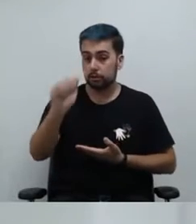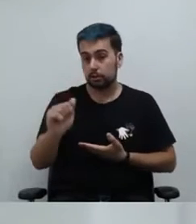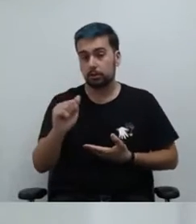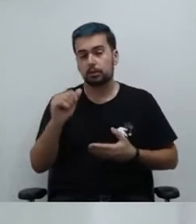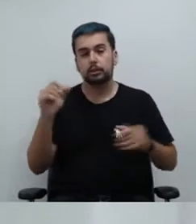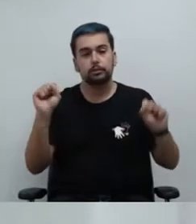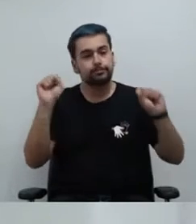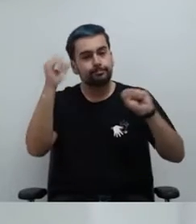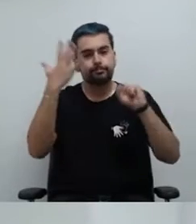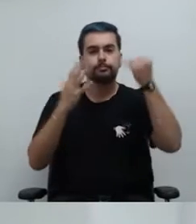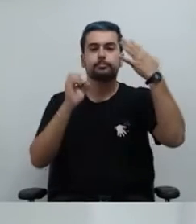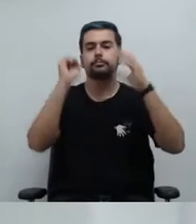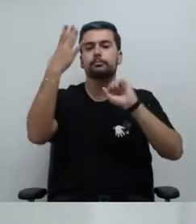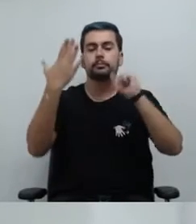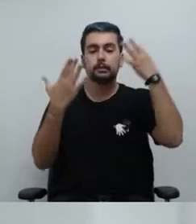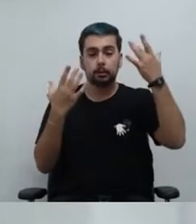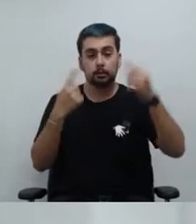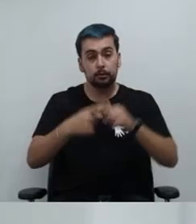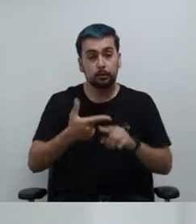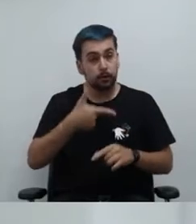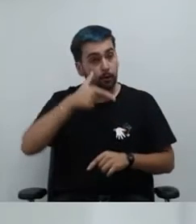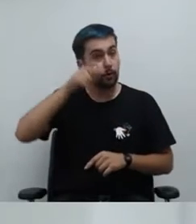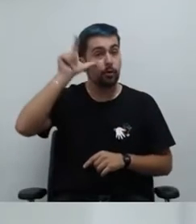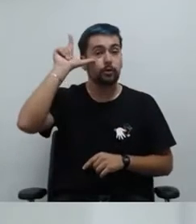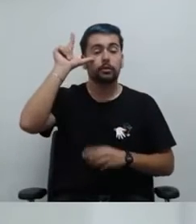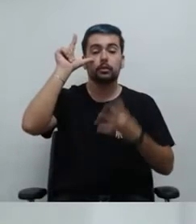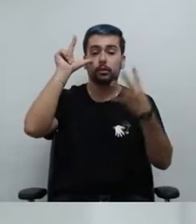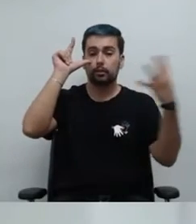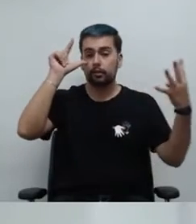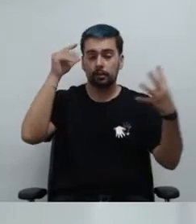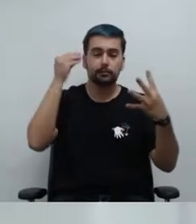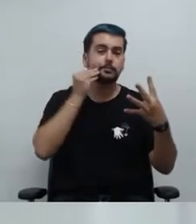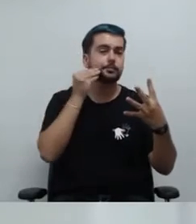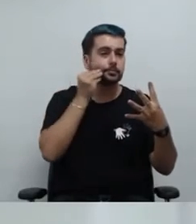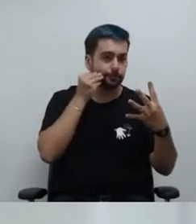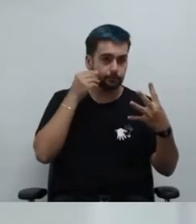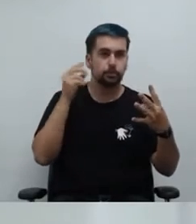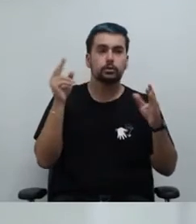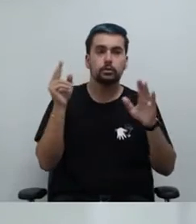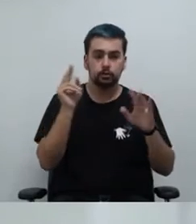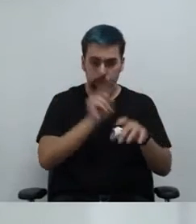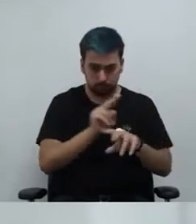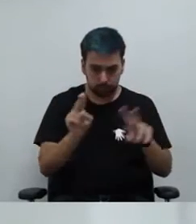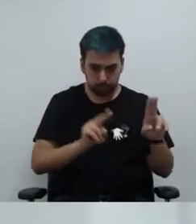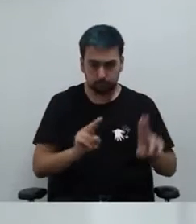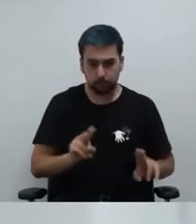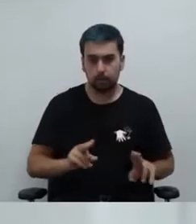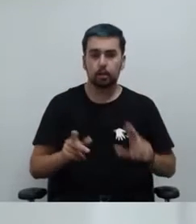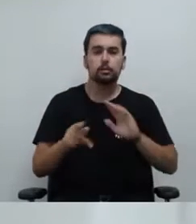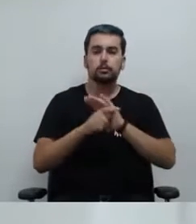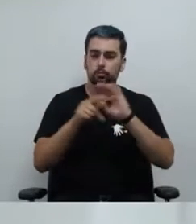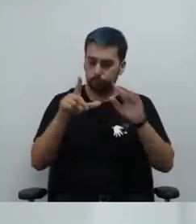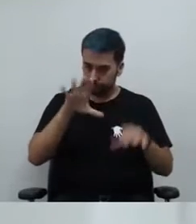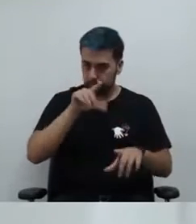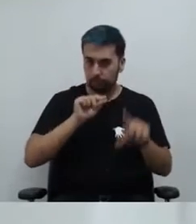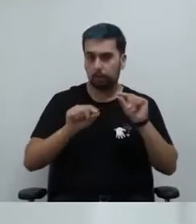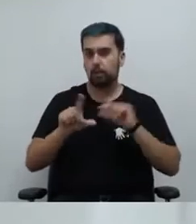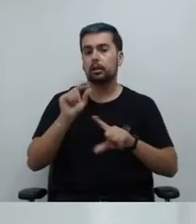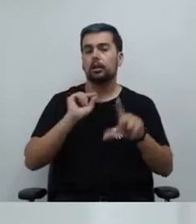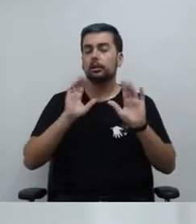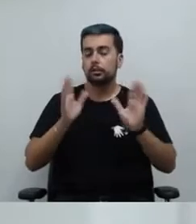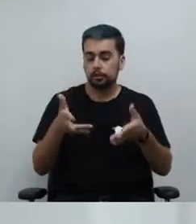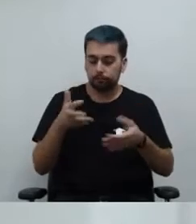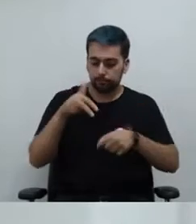muita comemoração, pois ontem 44 candidatos foram nomeados e se tornarão oficialmente membros integrantes da